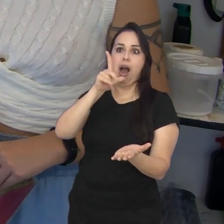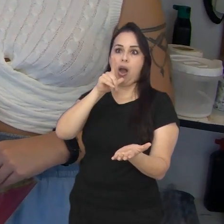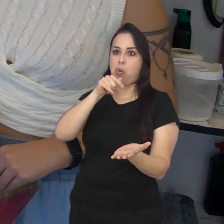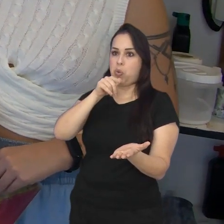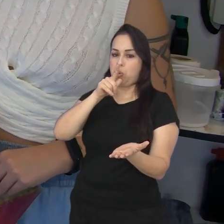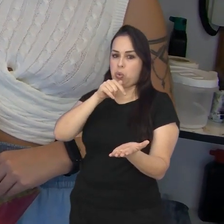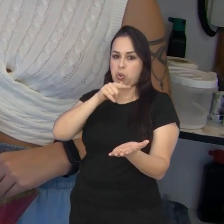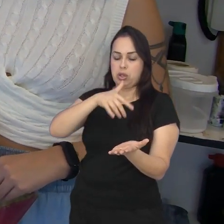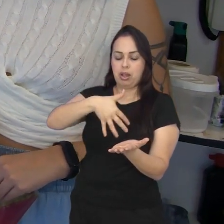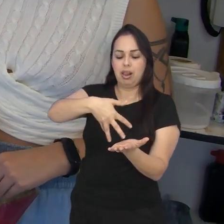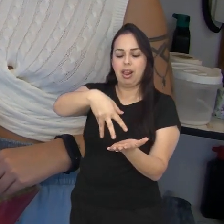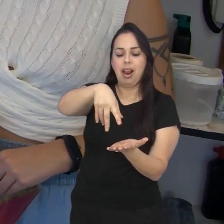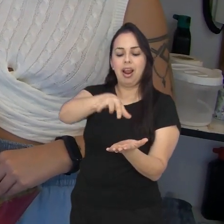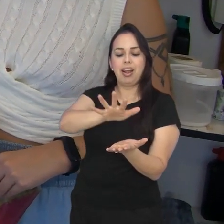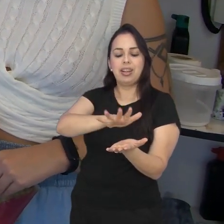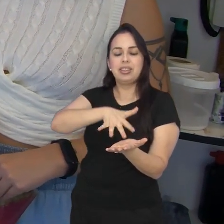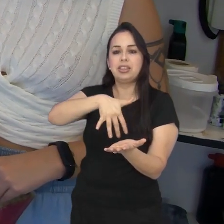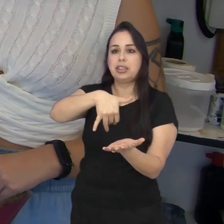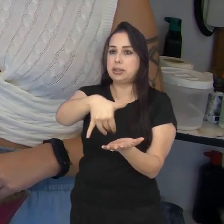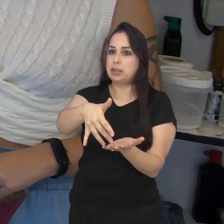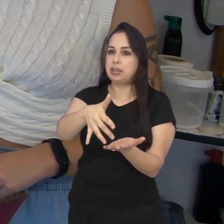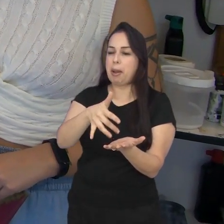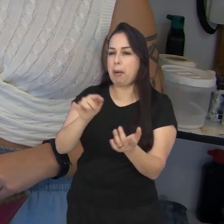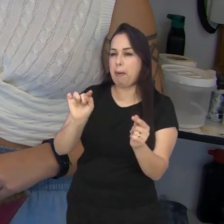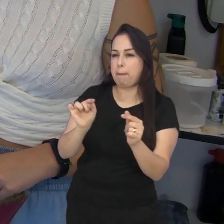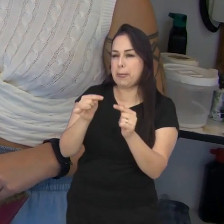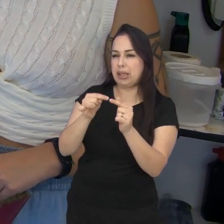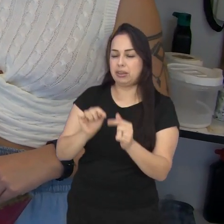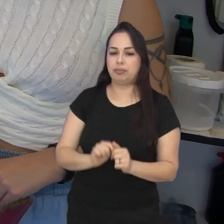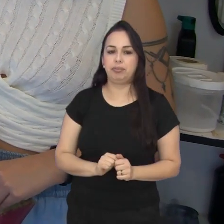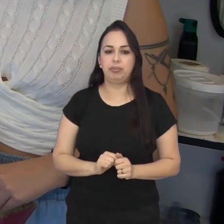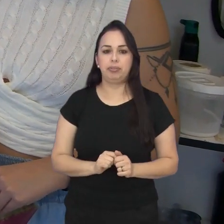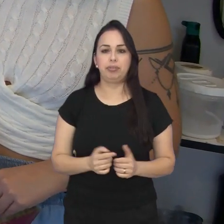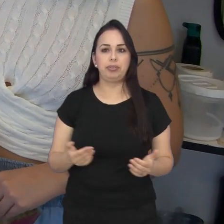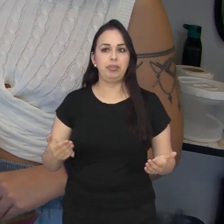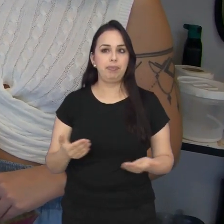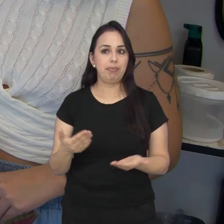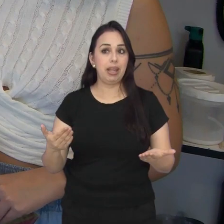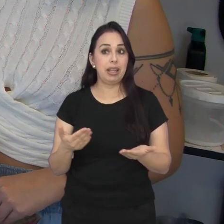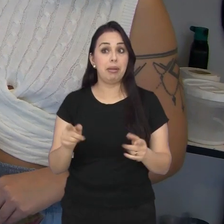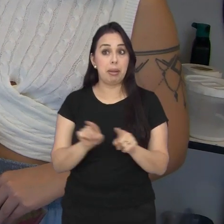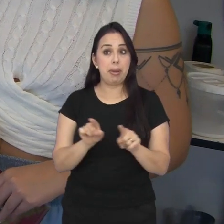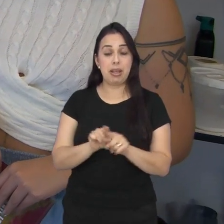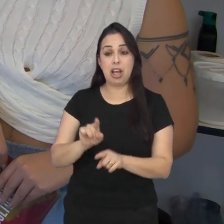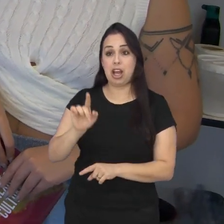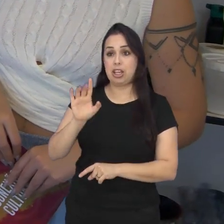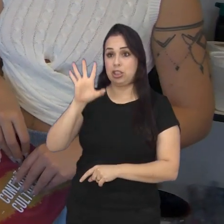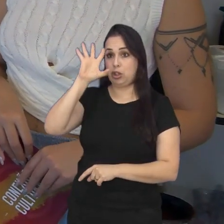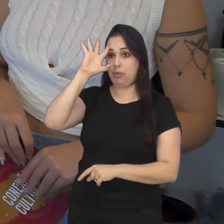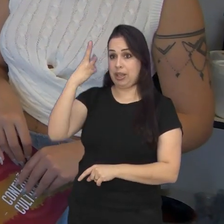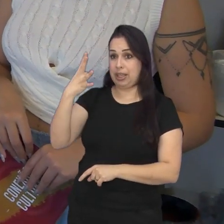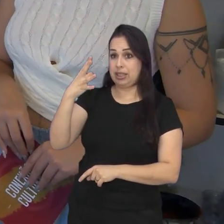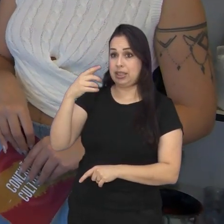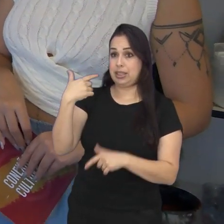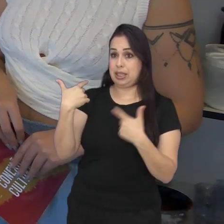muita água, então ele tem uma proximidade, né, com a aquarela. E agora eu resolvi